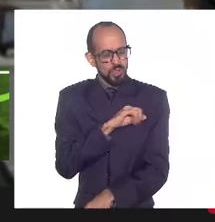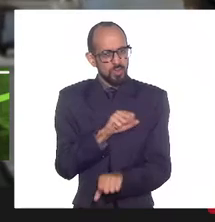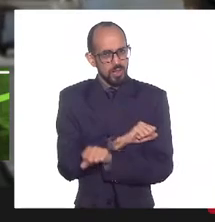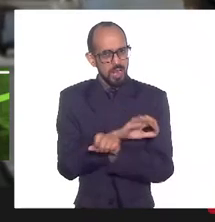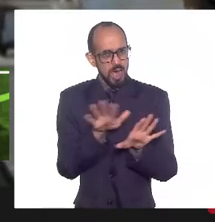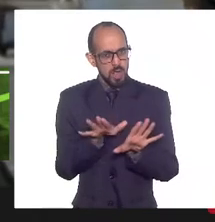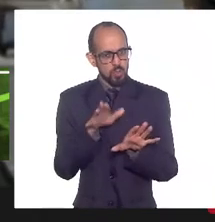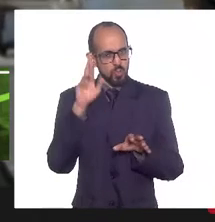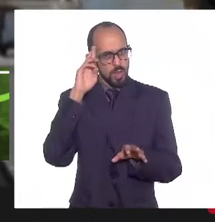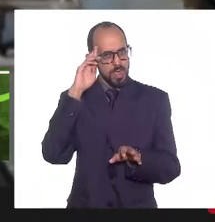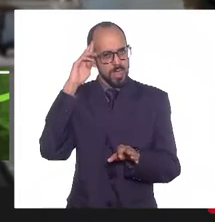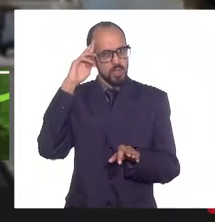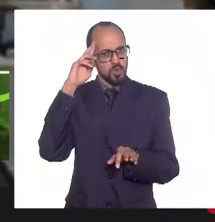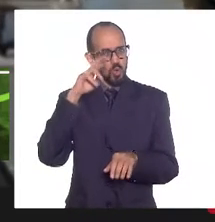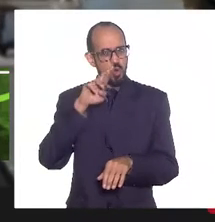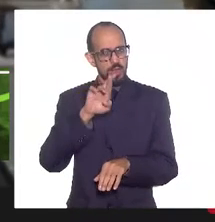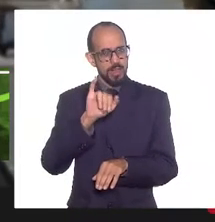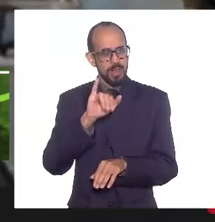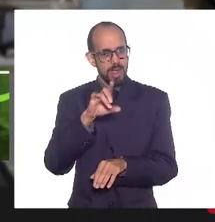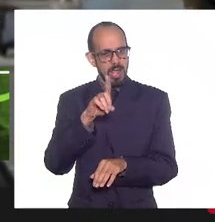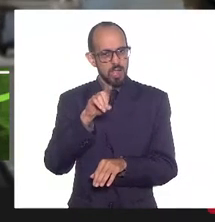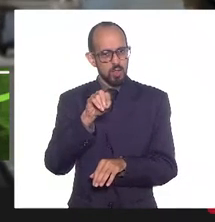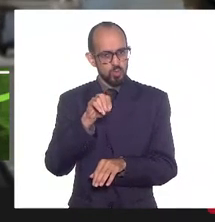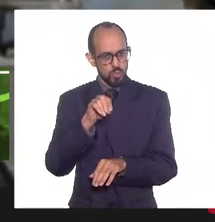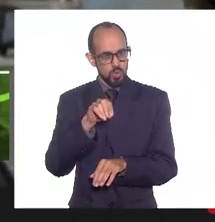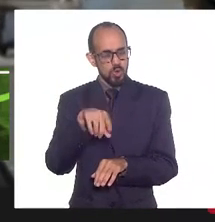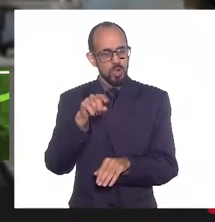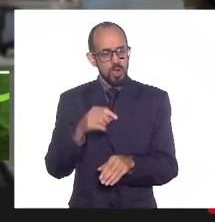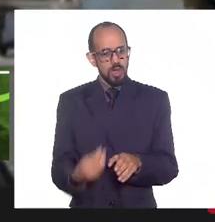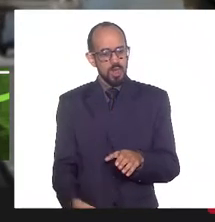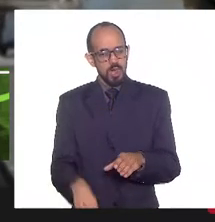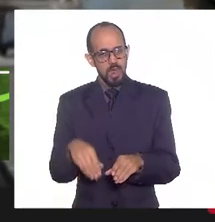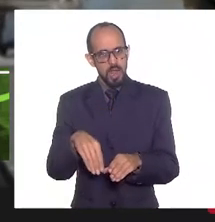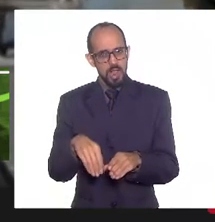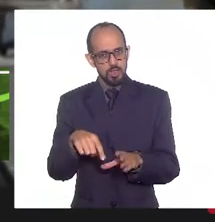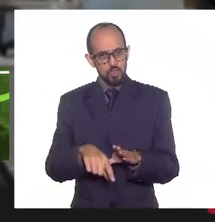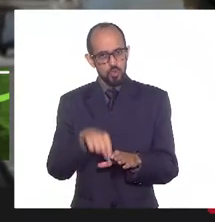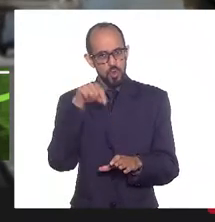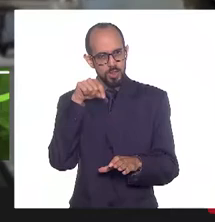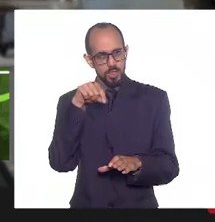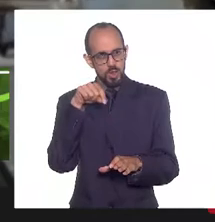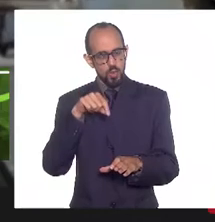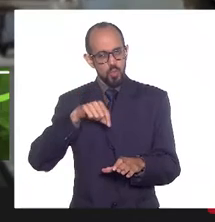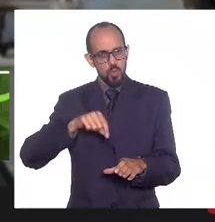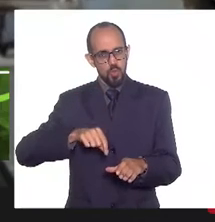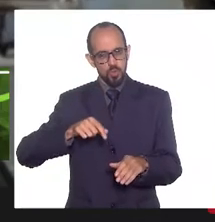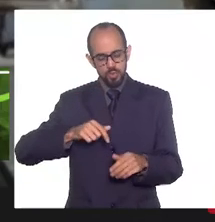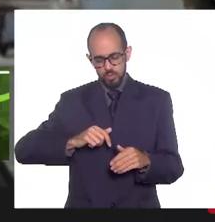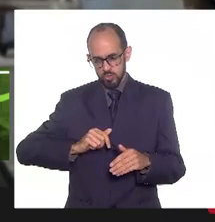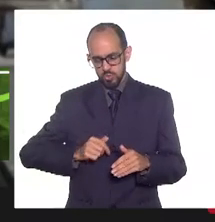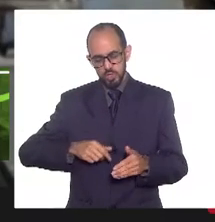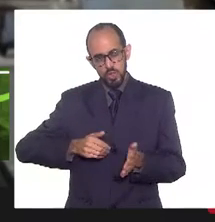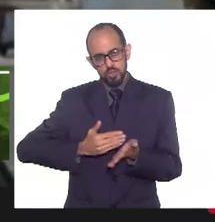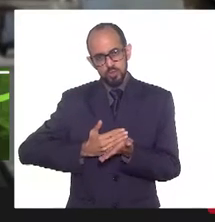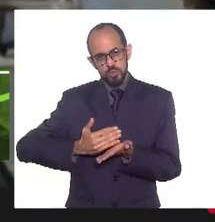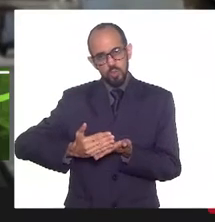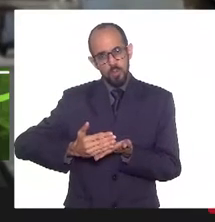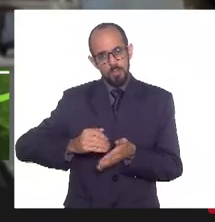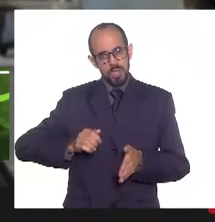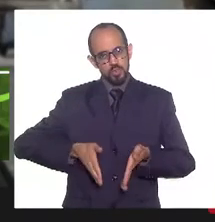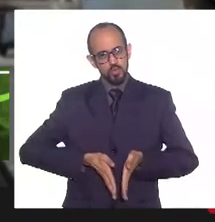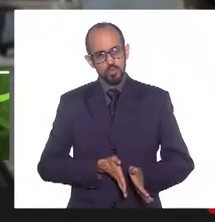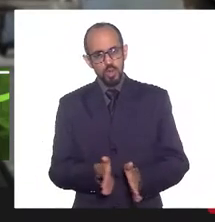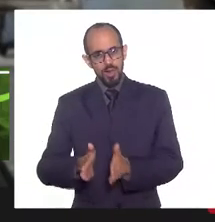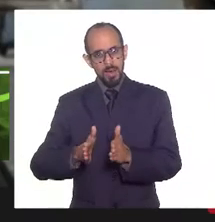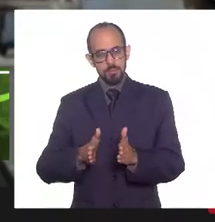professor Ricardo Lodi Ribeiro elegeu desde as suas primeiras caminhadas na Universidade a extensão e a